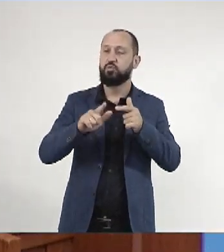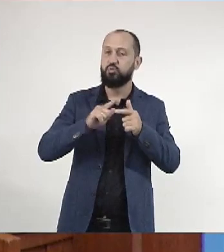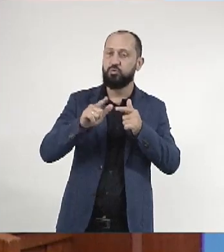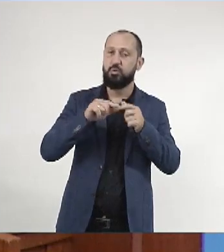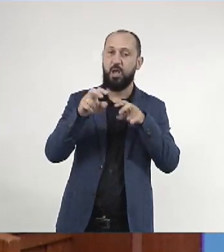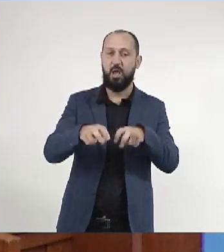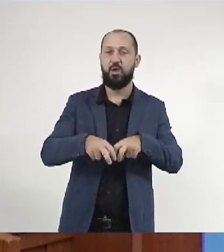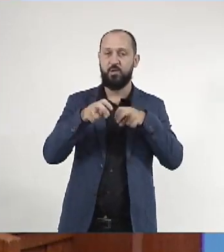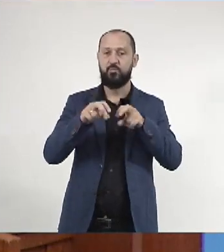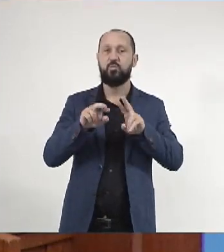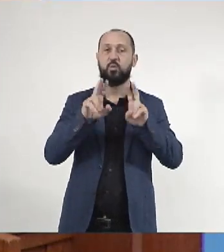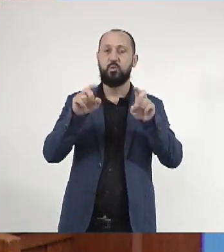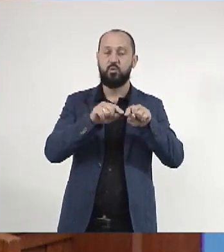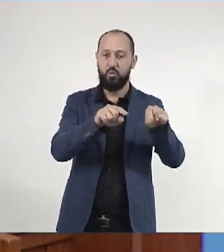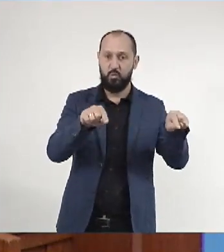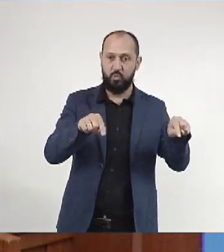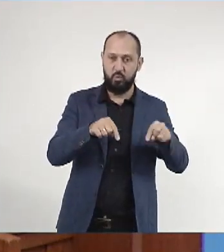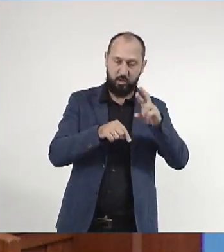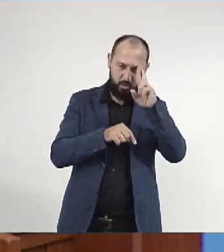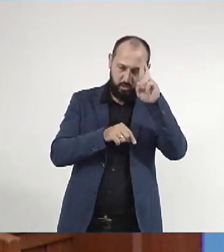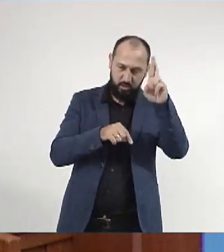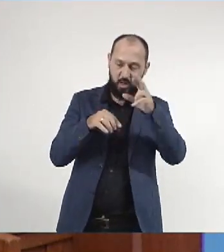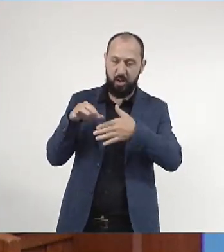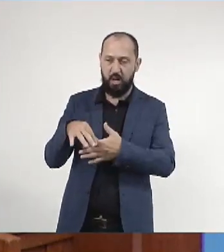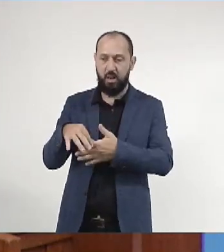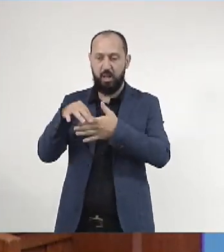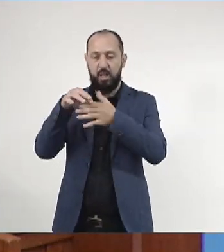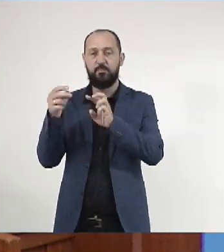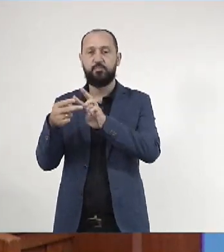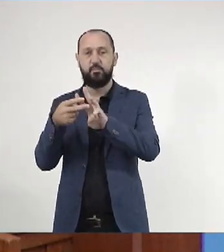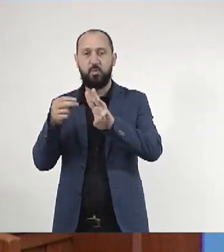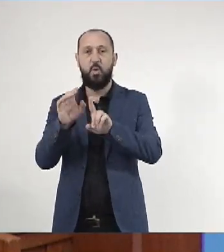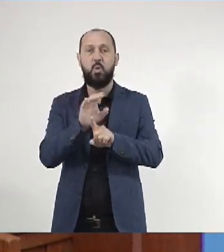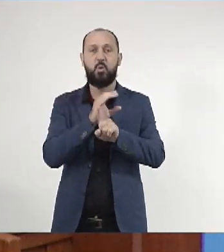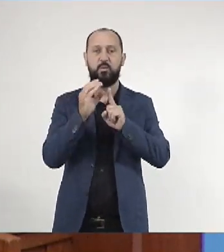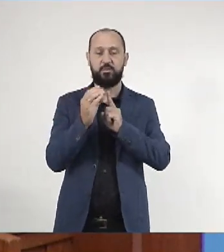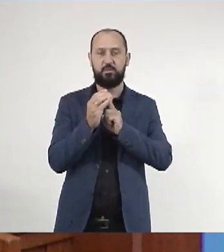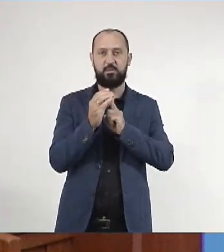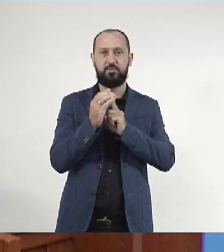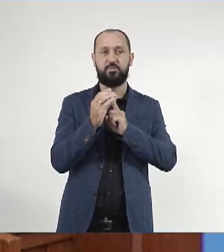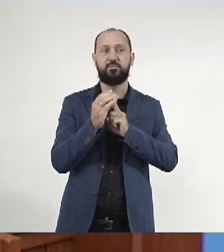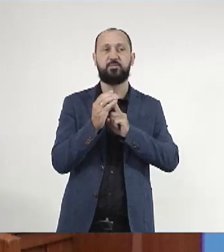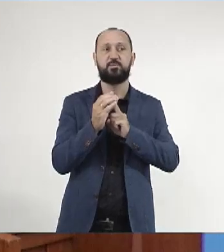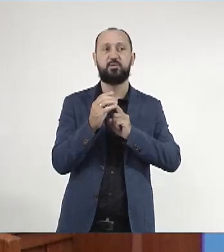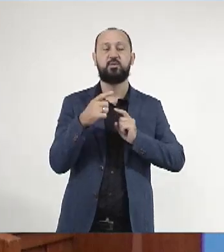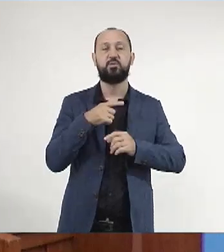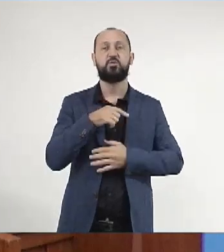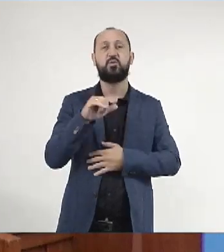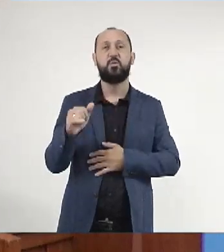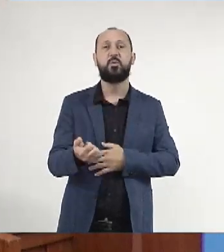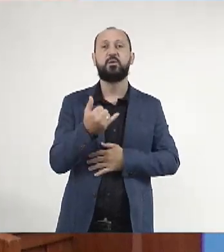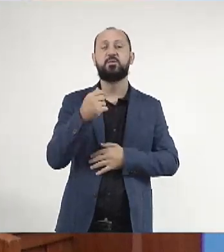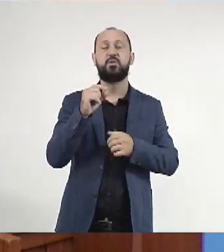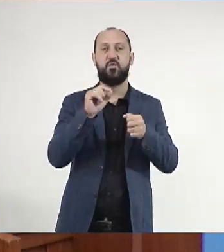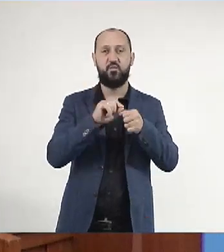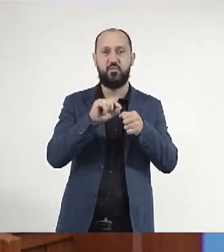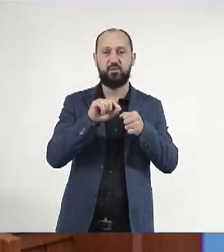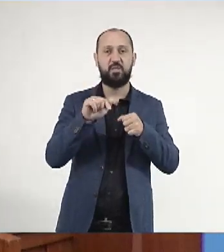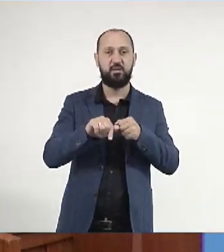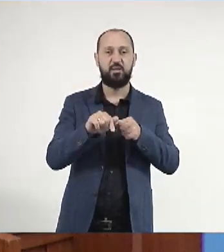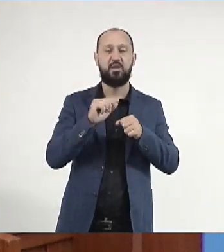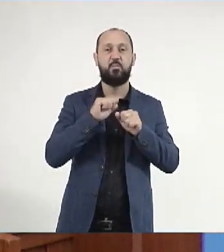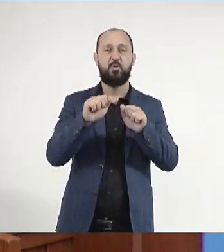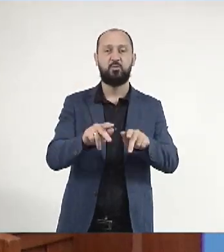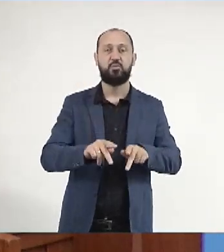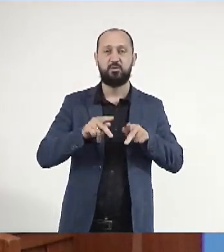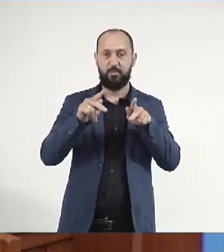agrários envolvendo proprietários e lideranças indígenas, comunidades indígenas, e eu tive a oportunidade de realizar aqui uma